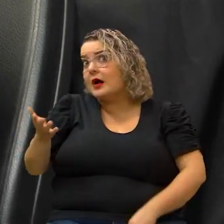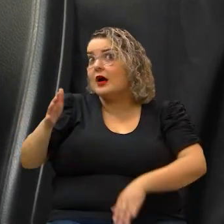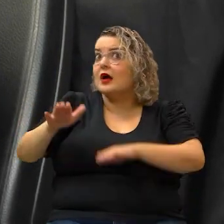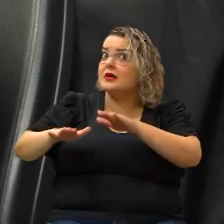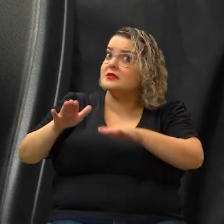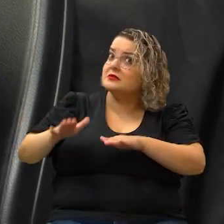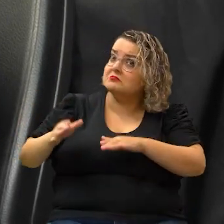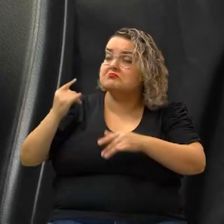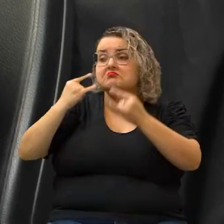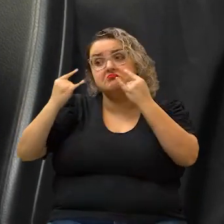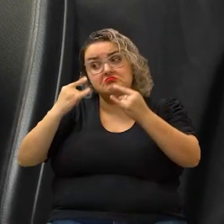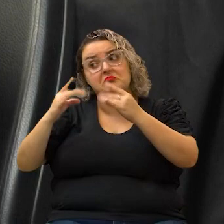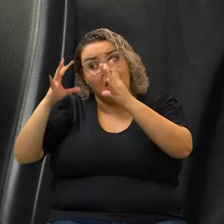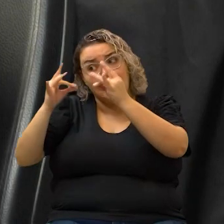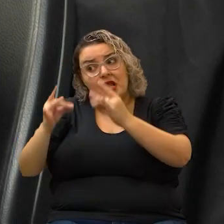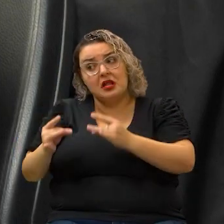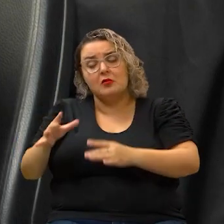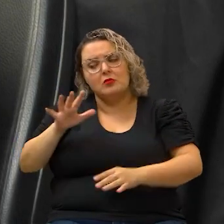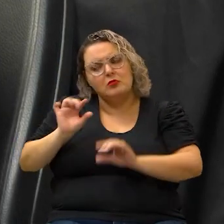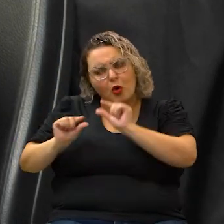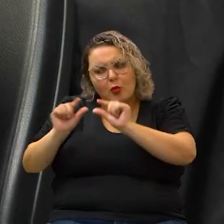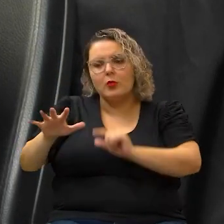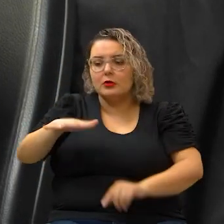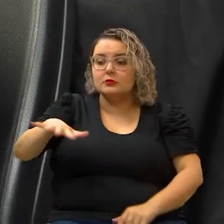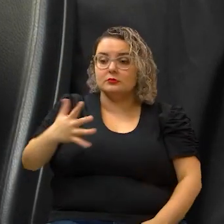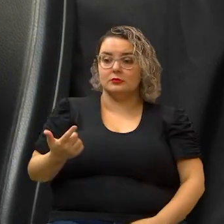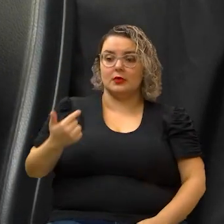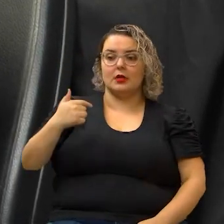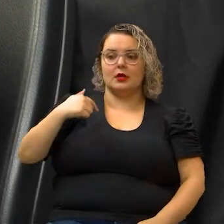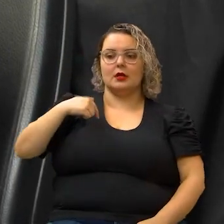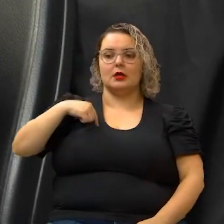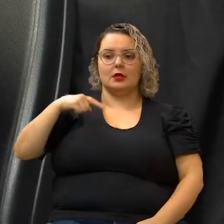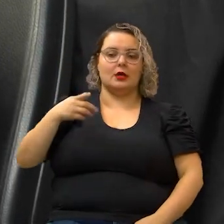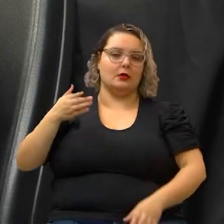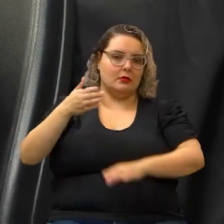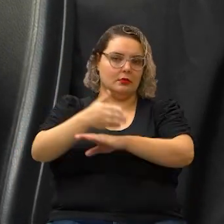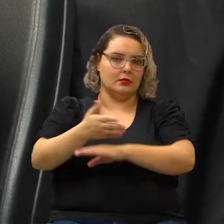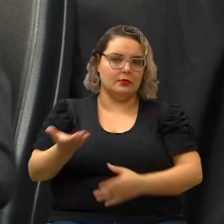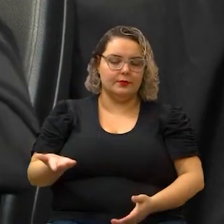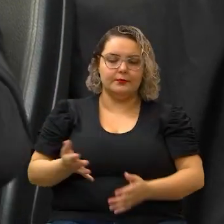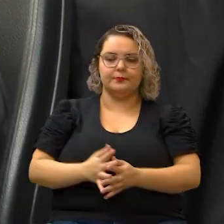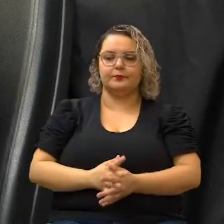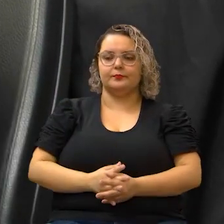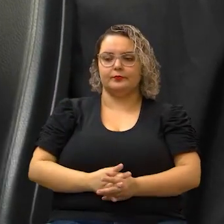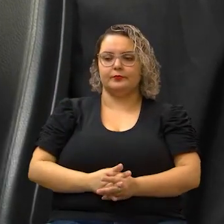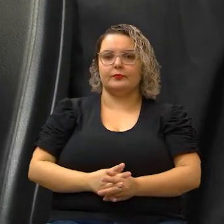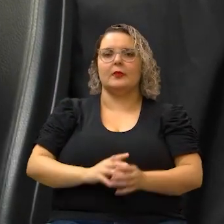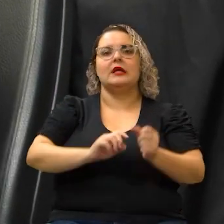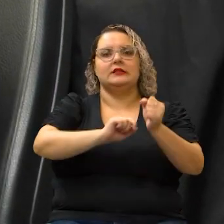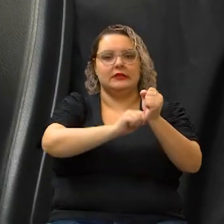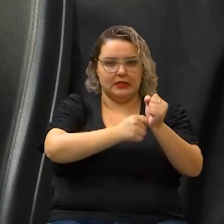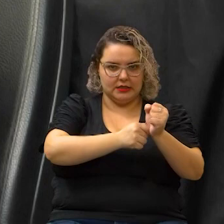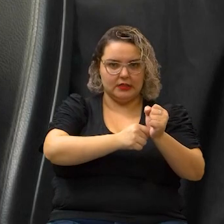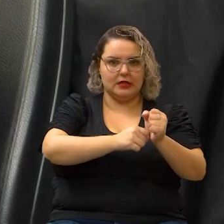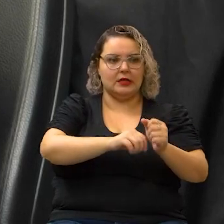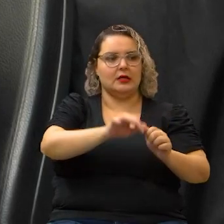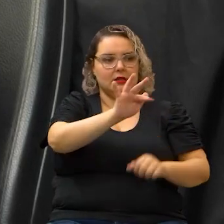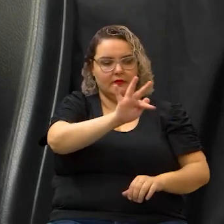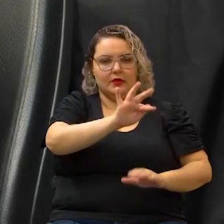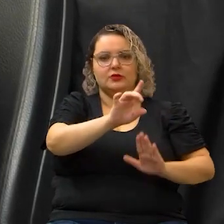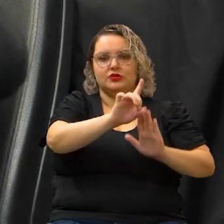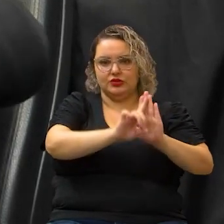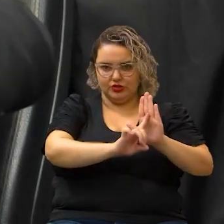seria interessante você se aprofundar um pouco nessa área. Aí eu fui e entrei aqui, eu tranquei minha matrícula no Direito, olha